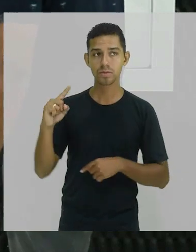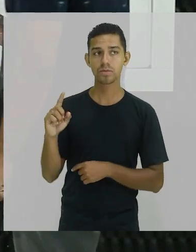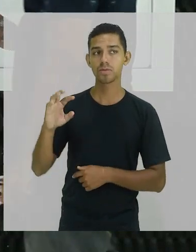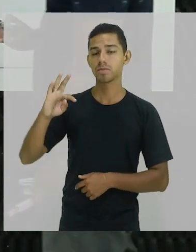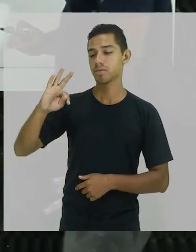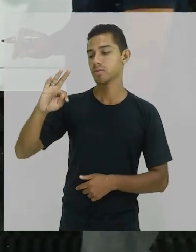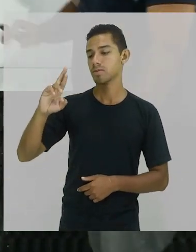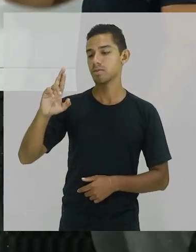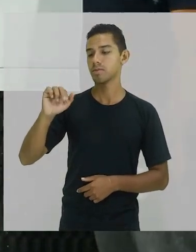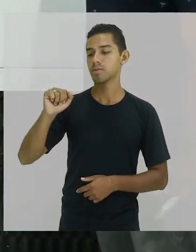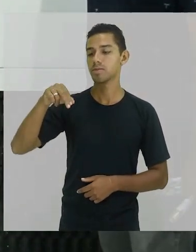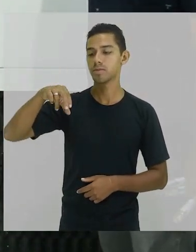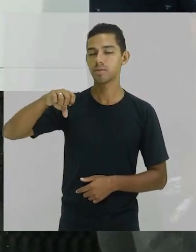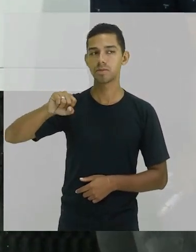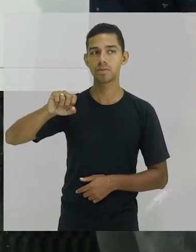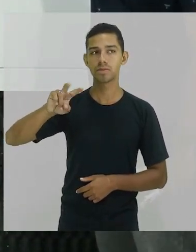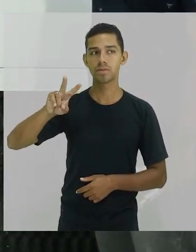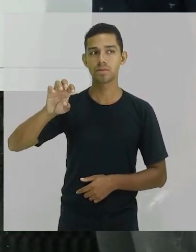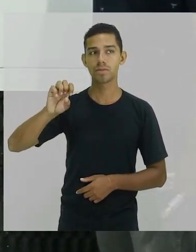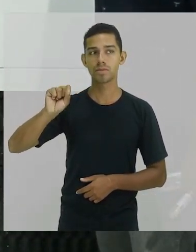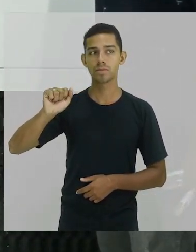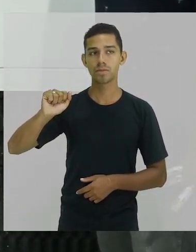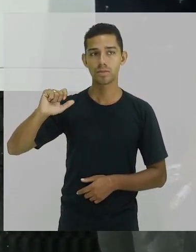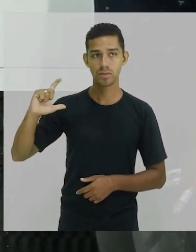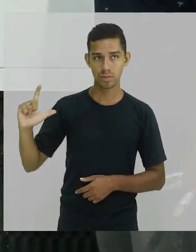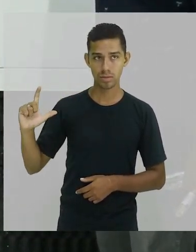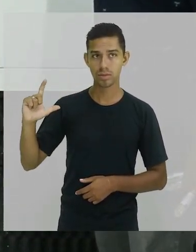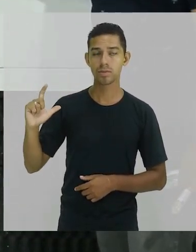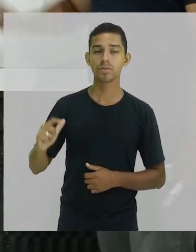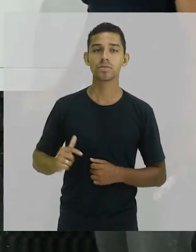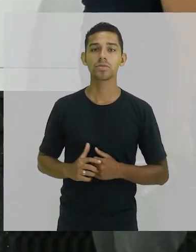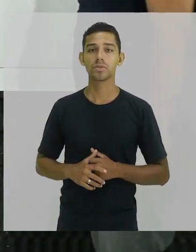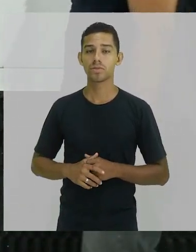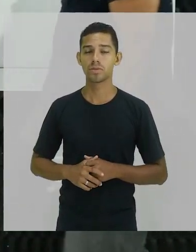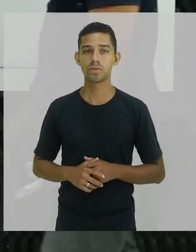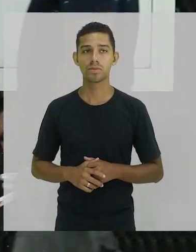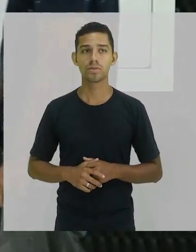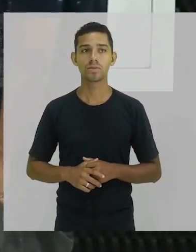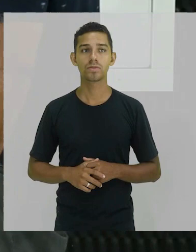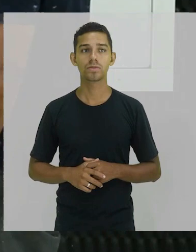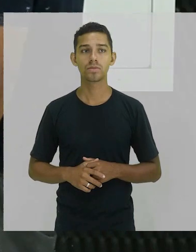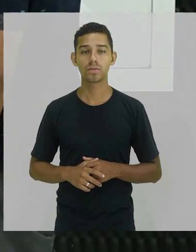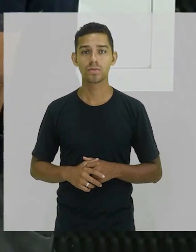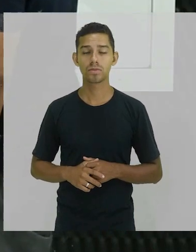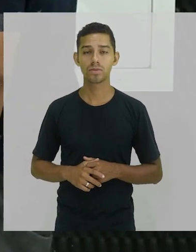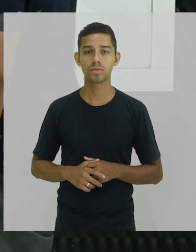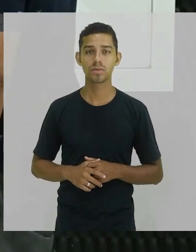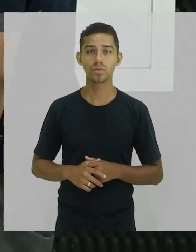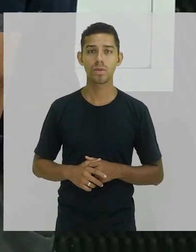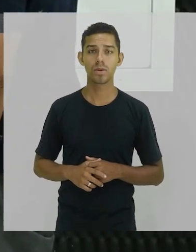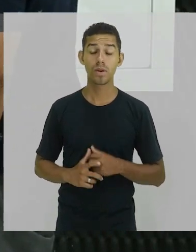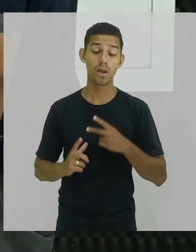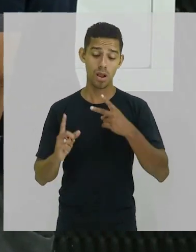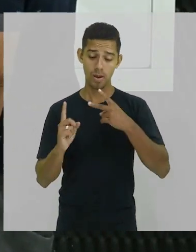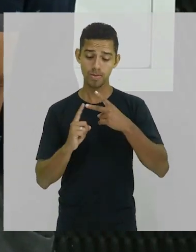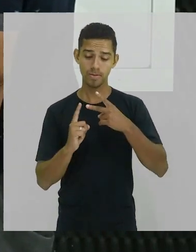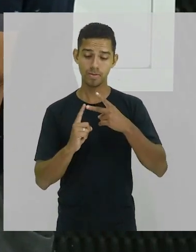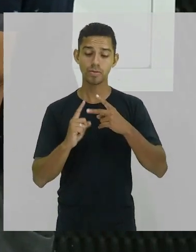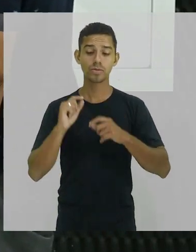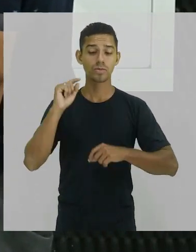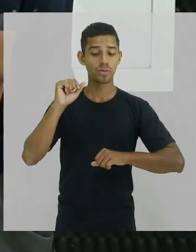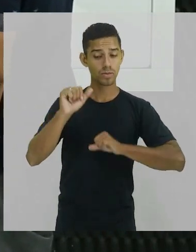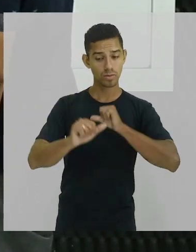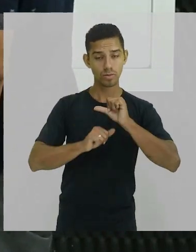Ok? Perceba que são paralelos. São paralelos. Numa onda transversal, as coisas mudam. Eu